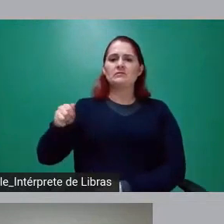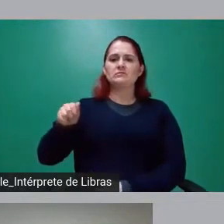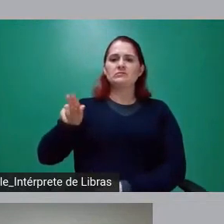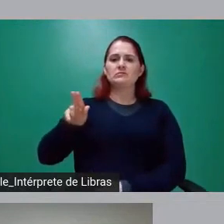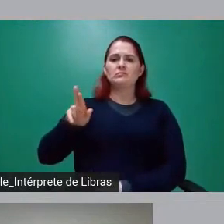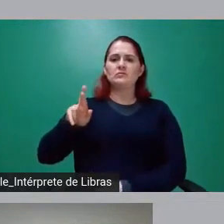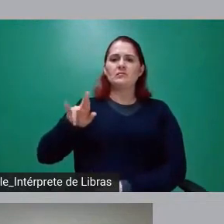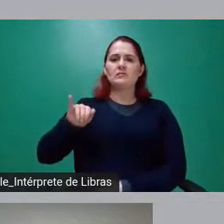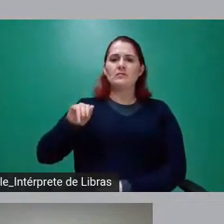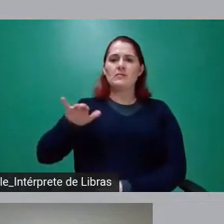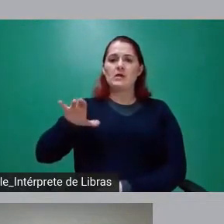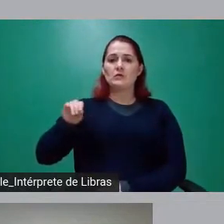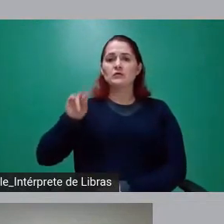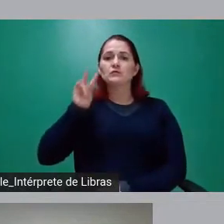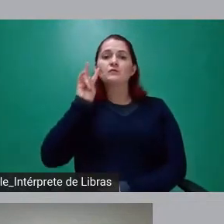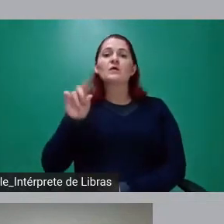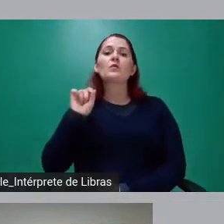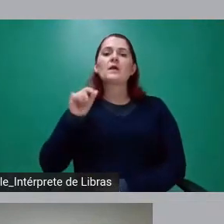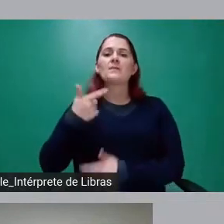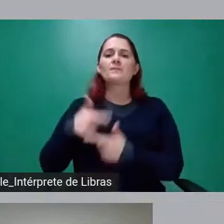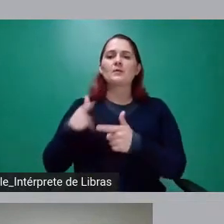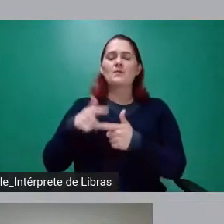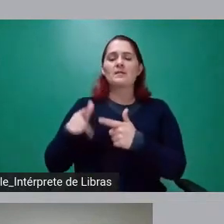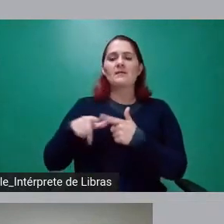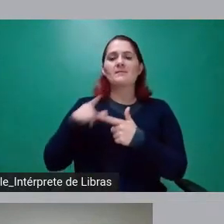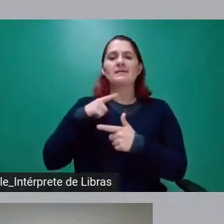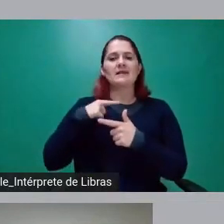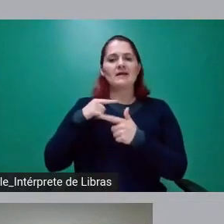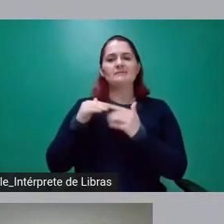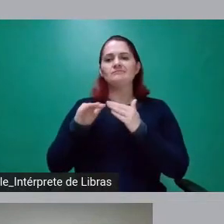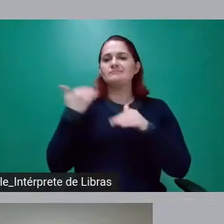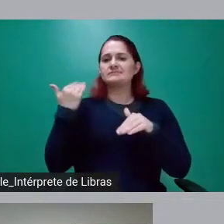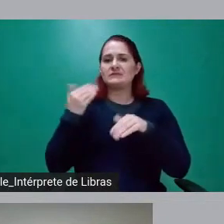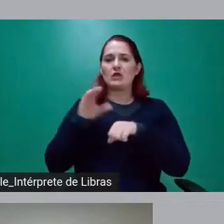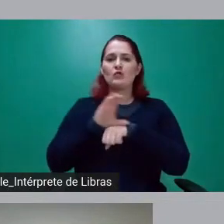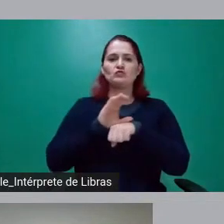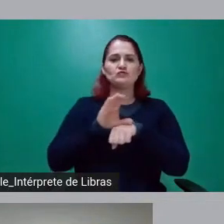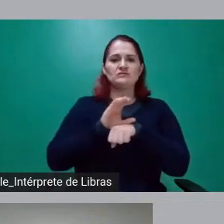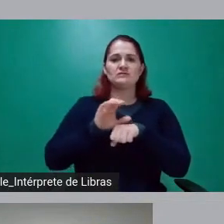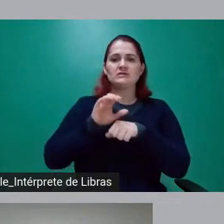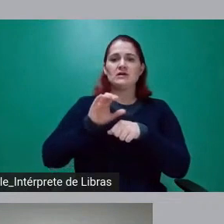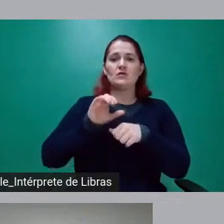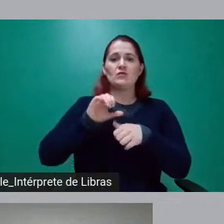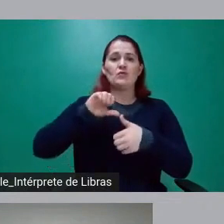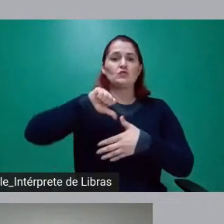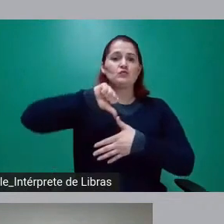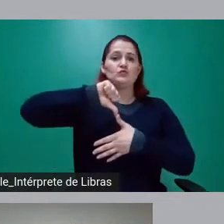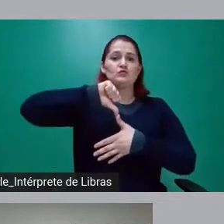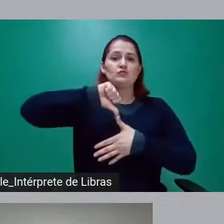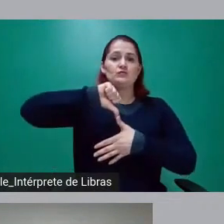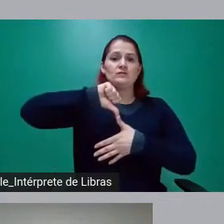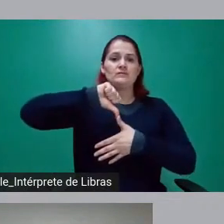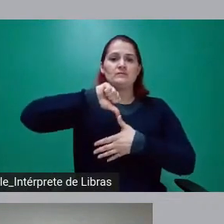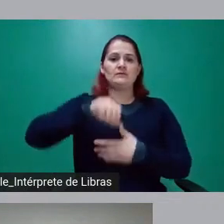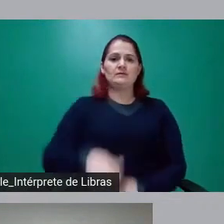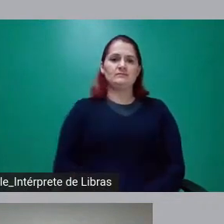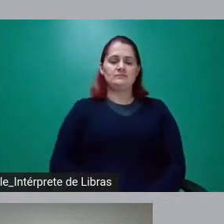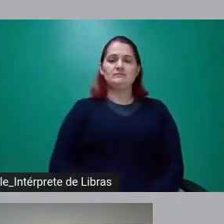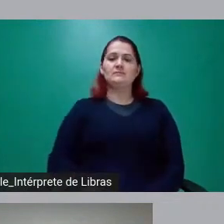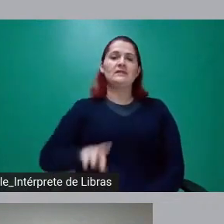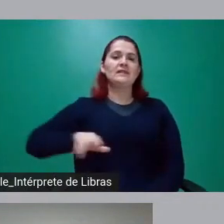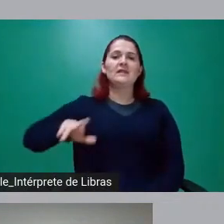problema à luz do constitucionalismo sul-americano e não do colonialismo